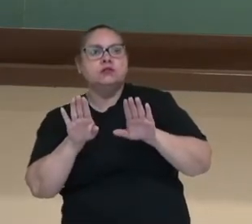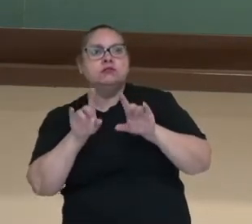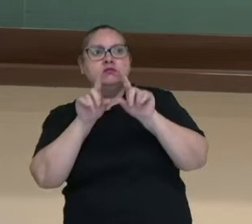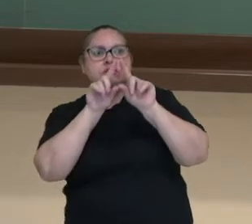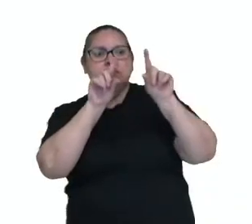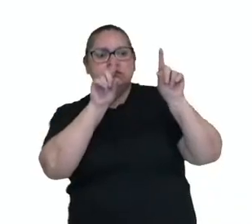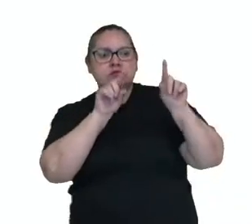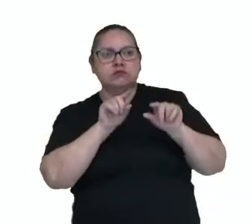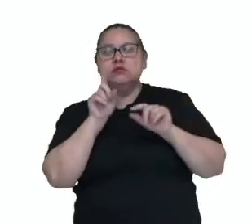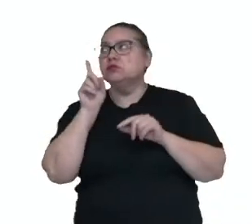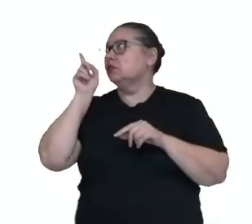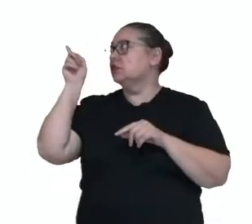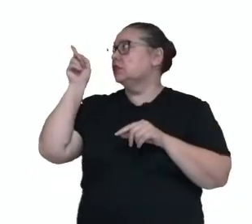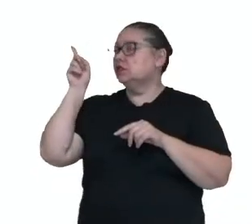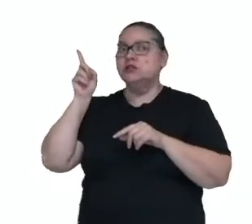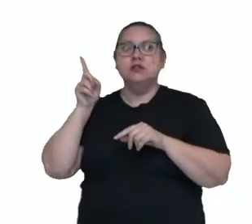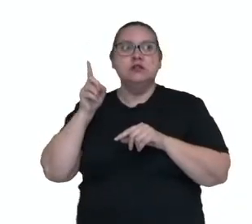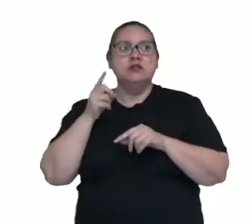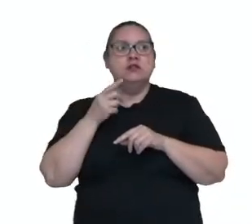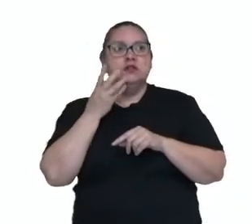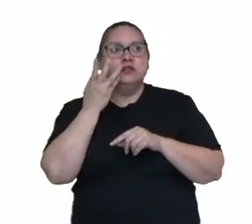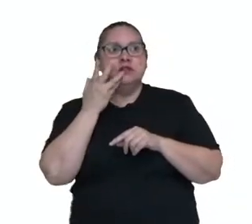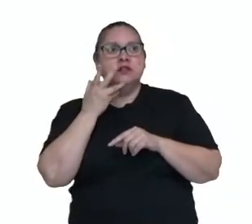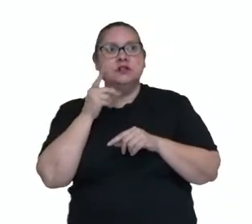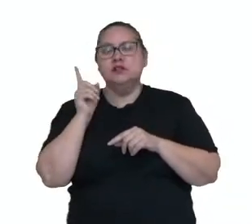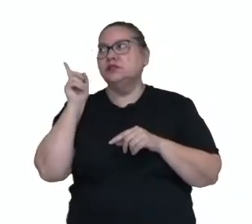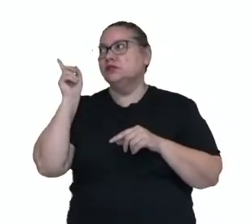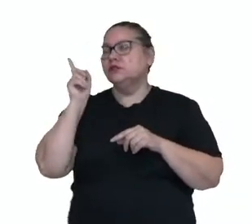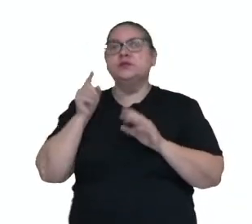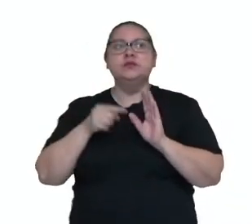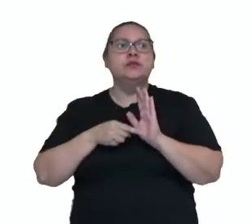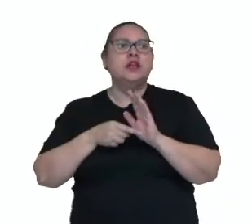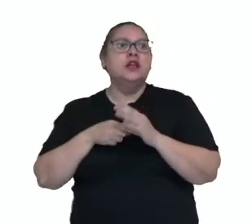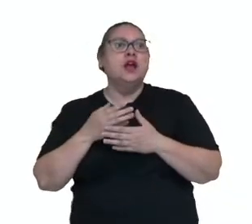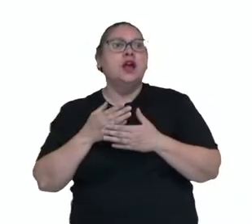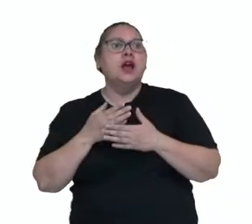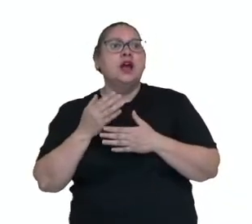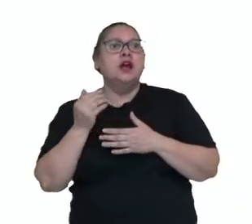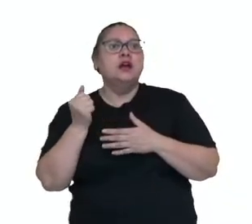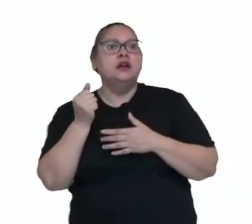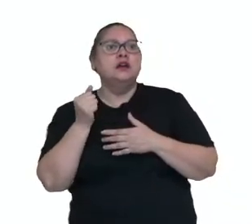tirinha. A tirinha do Armandinho, tá ali a referência,